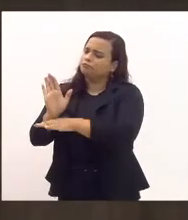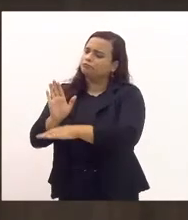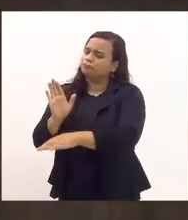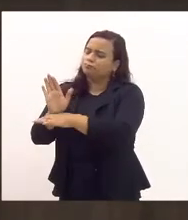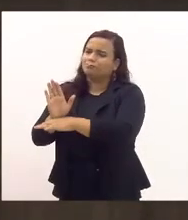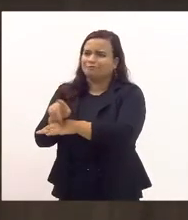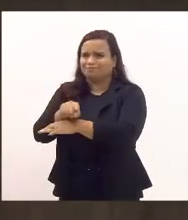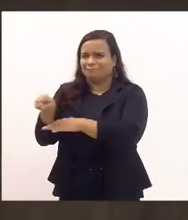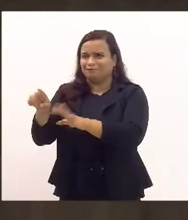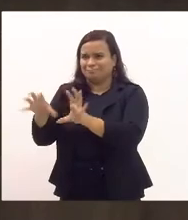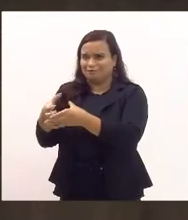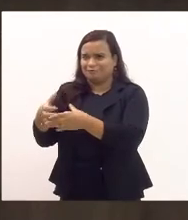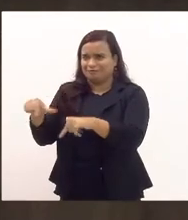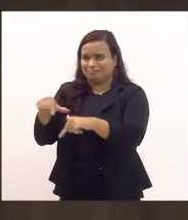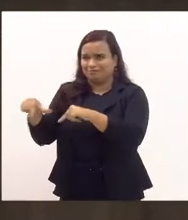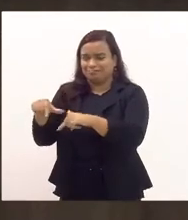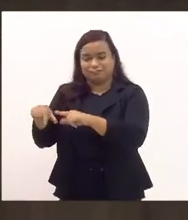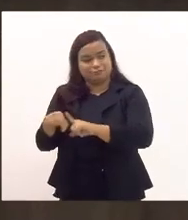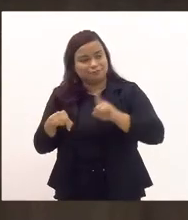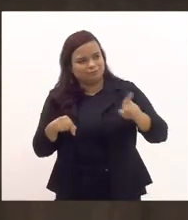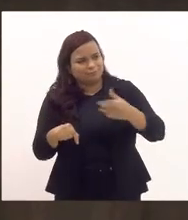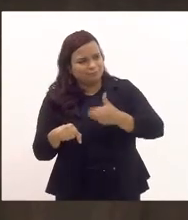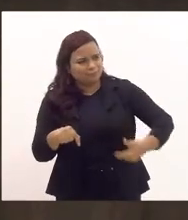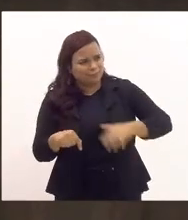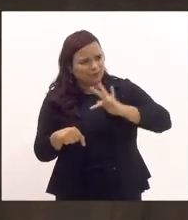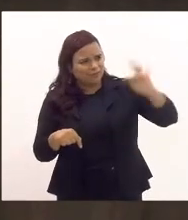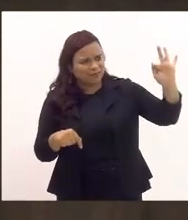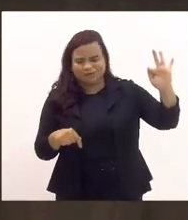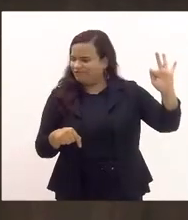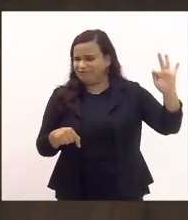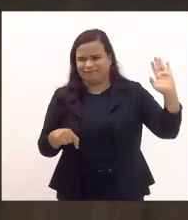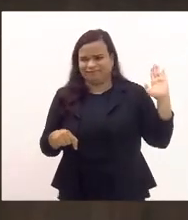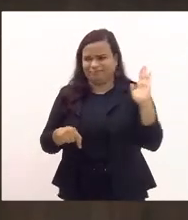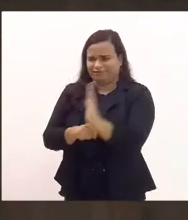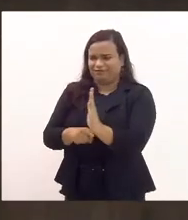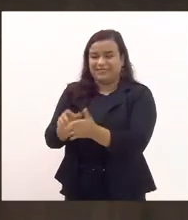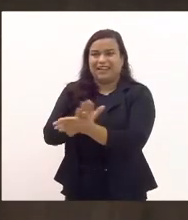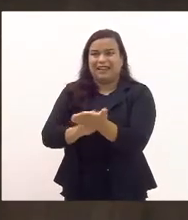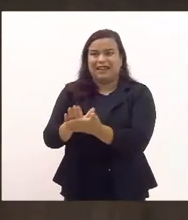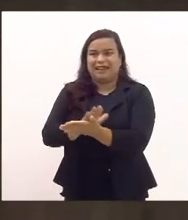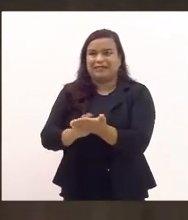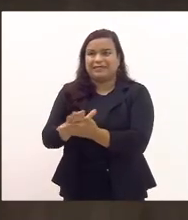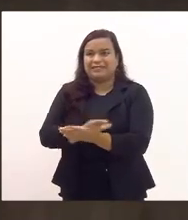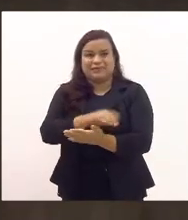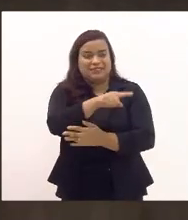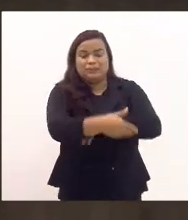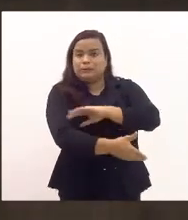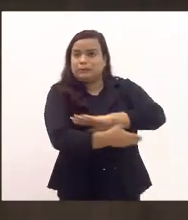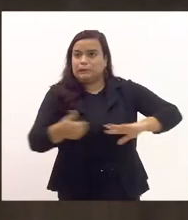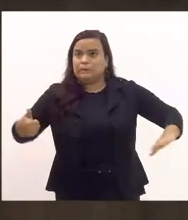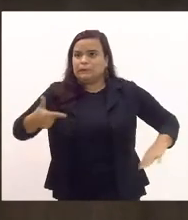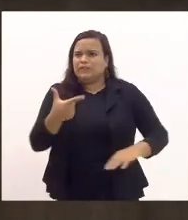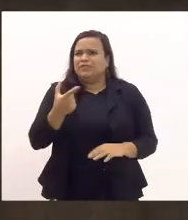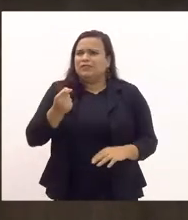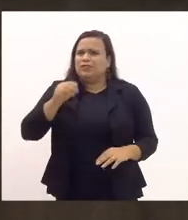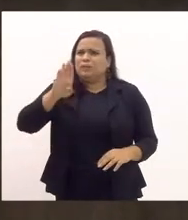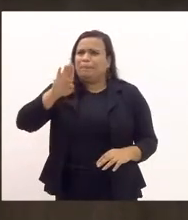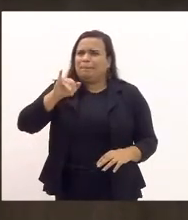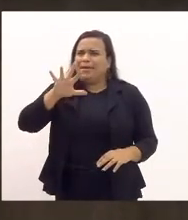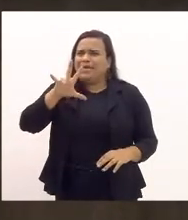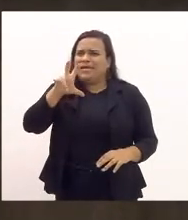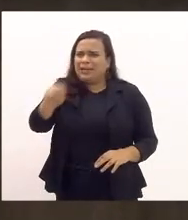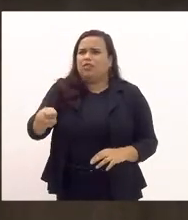federal que retirou 20 bilhões do fundeb isso presidenta